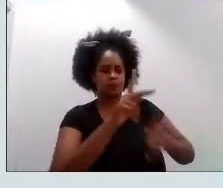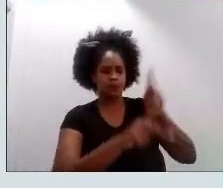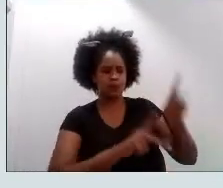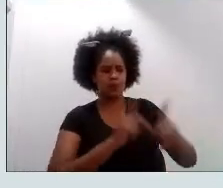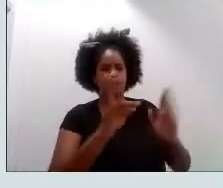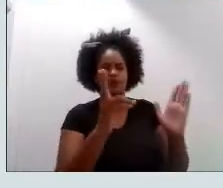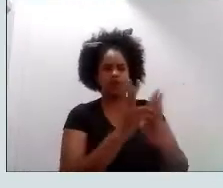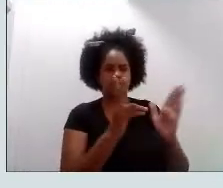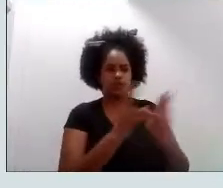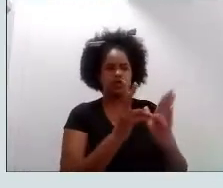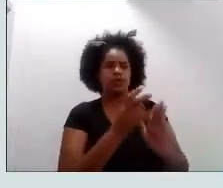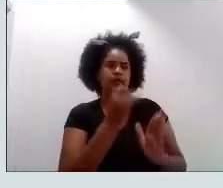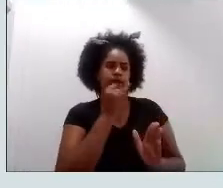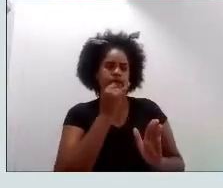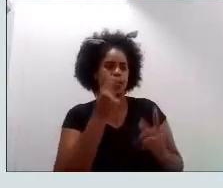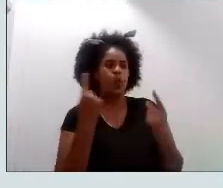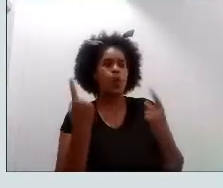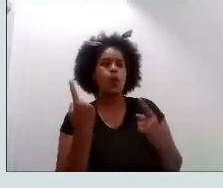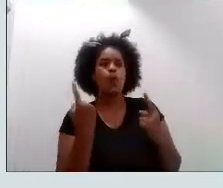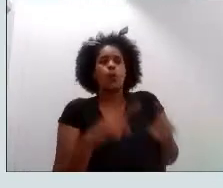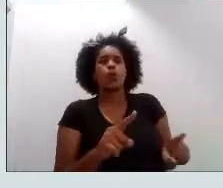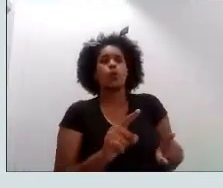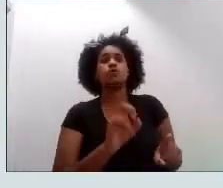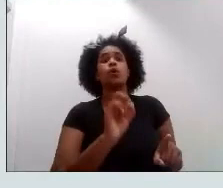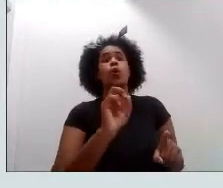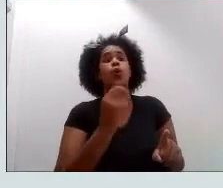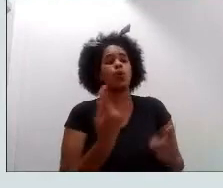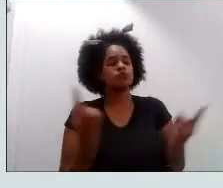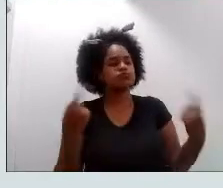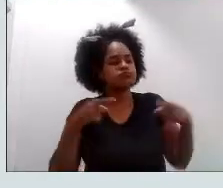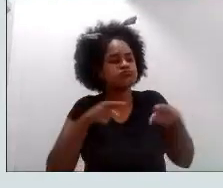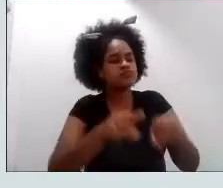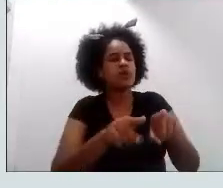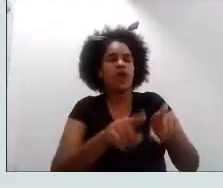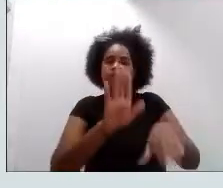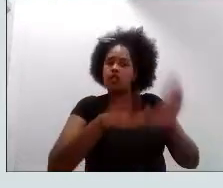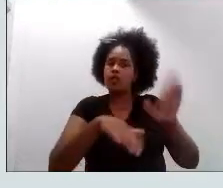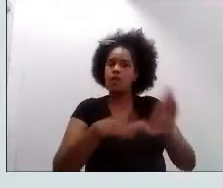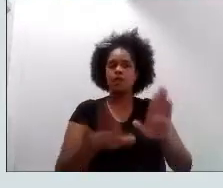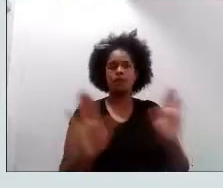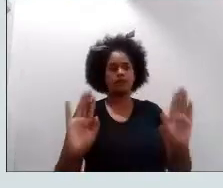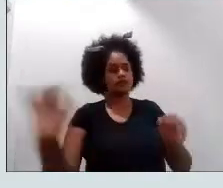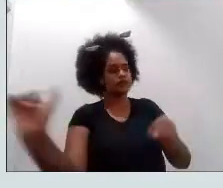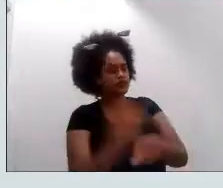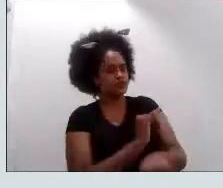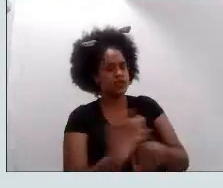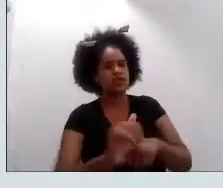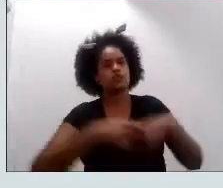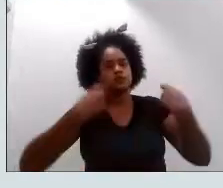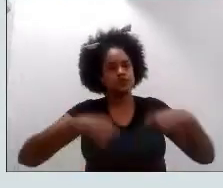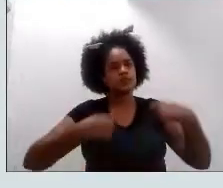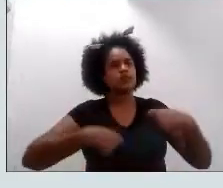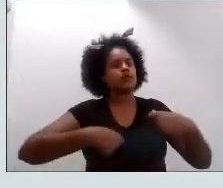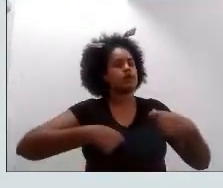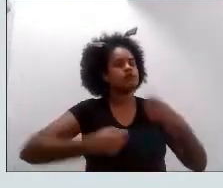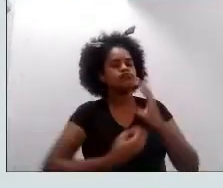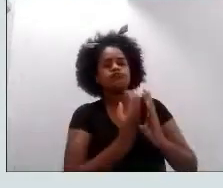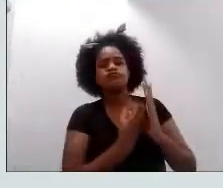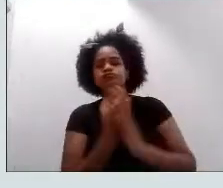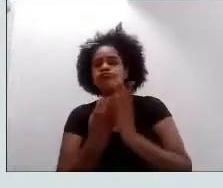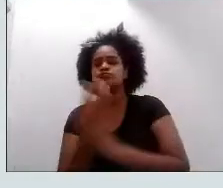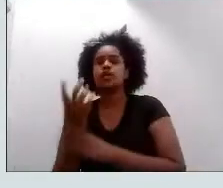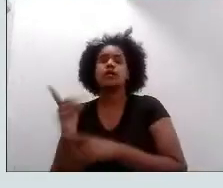a eles. Então, tinham que pensar diversas estratégias para proteger contra esses ataques. Também tinha que reprimir